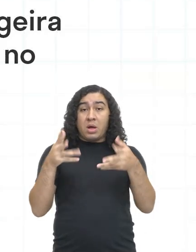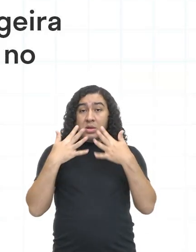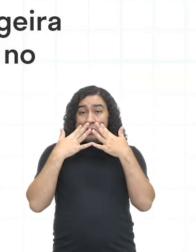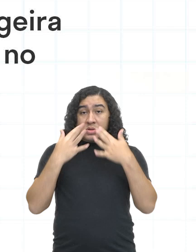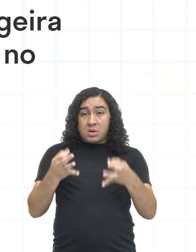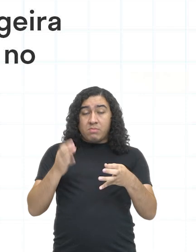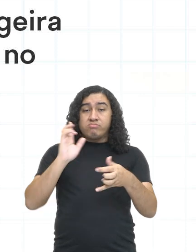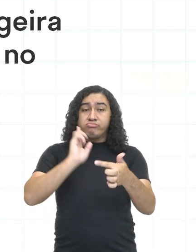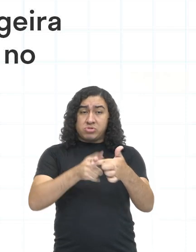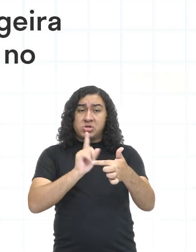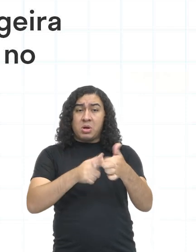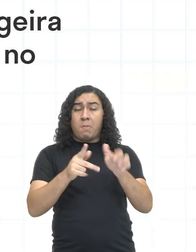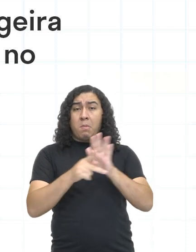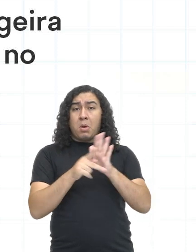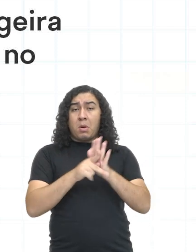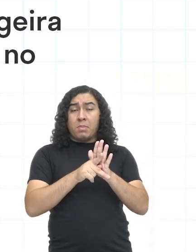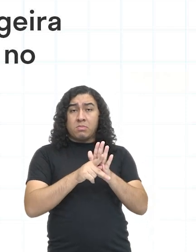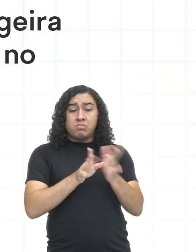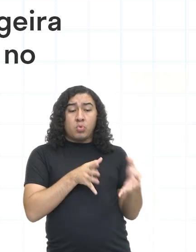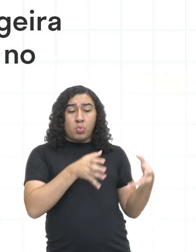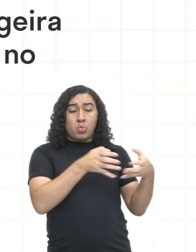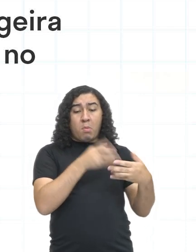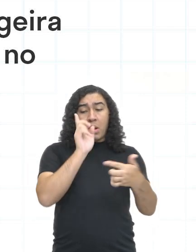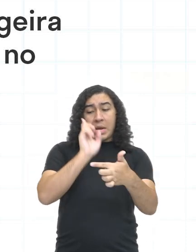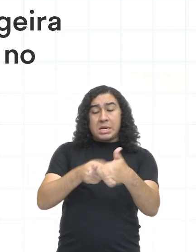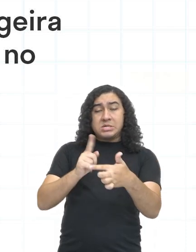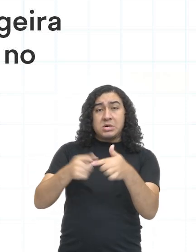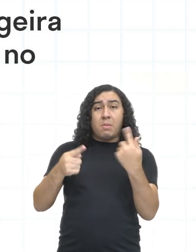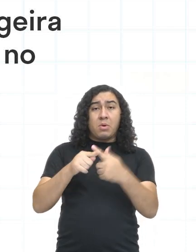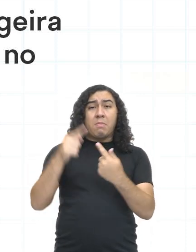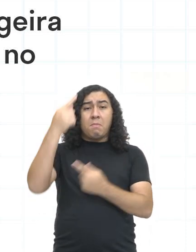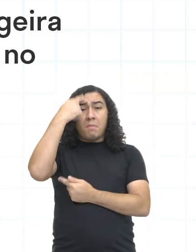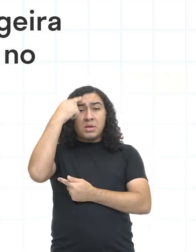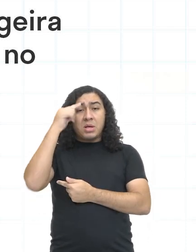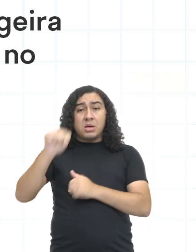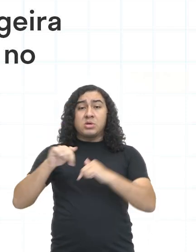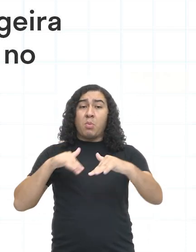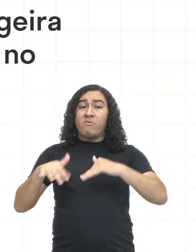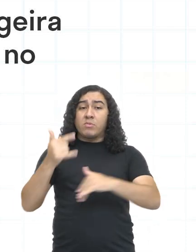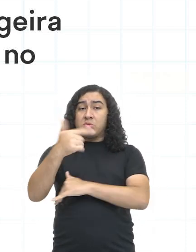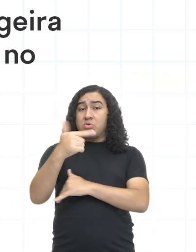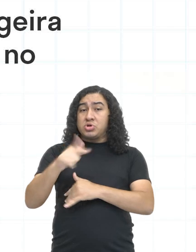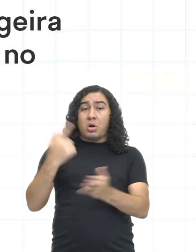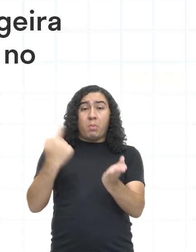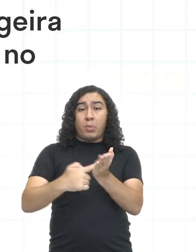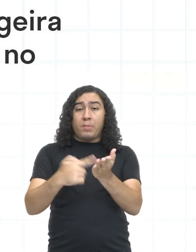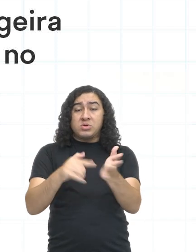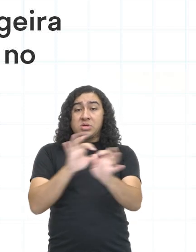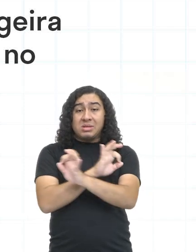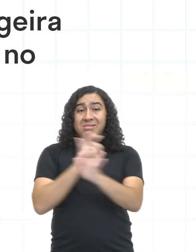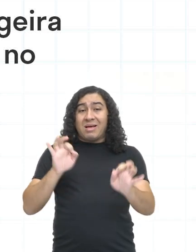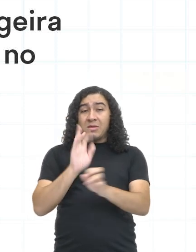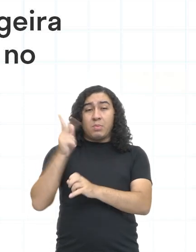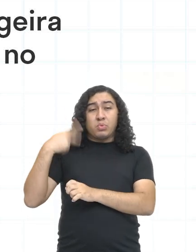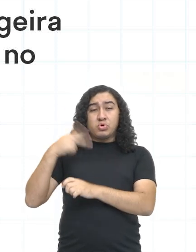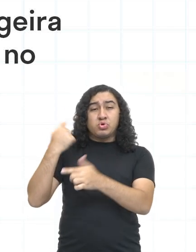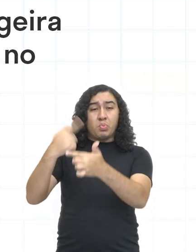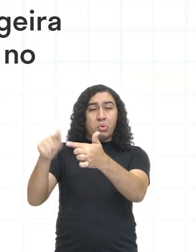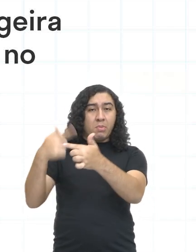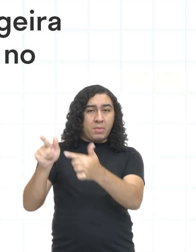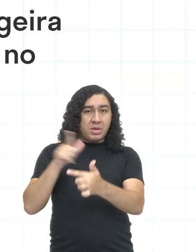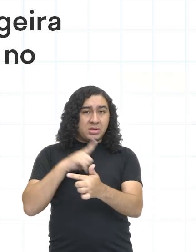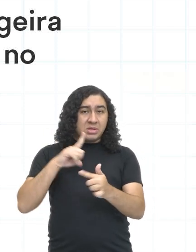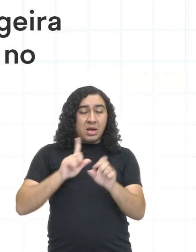foi questionada pelos críticos que afirmavam que o movimento não tinha compromisso com os problemas